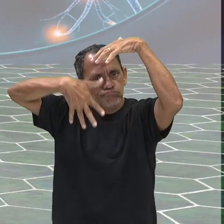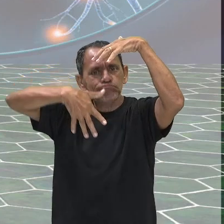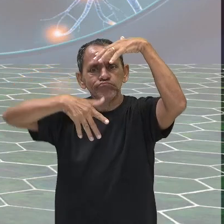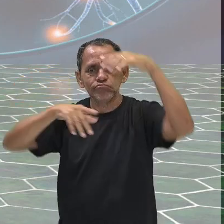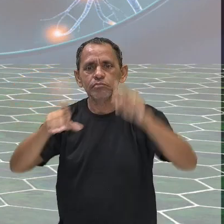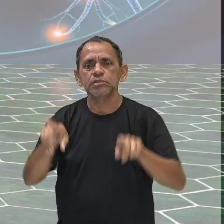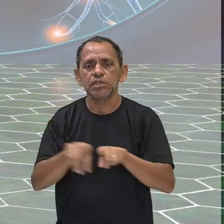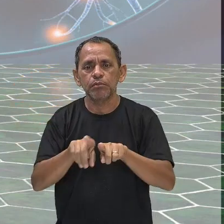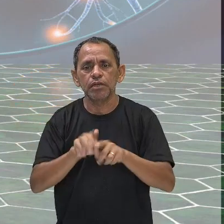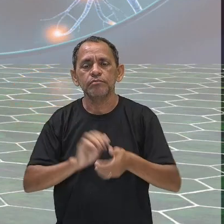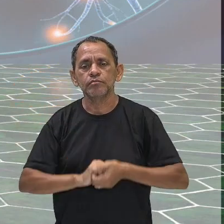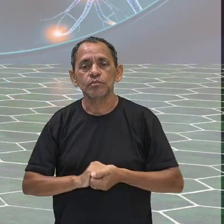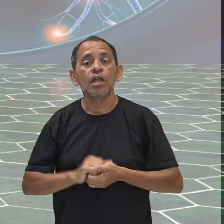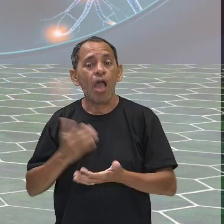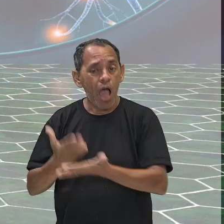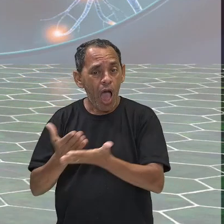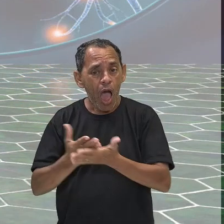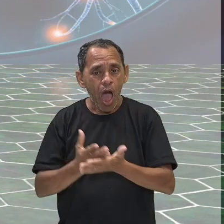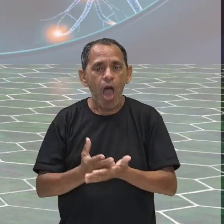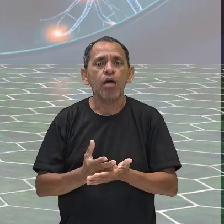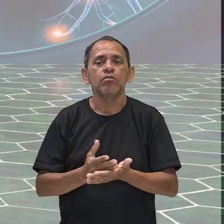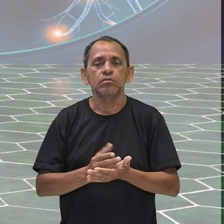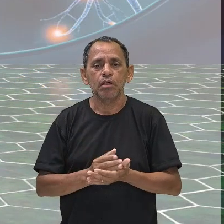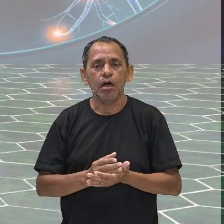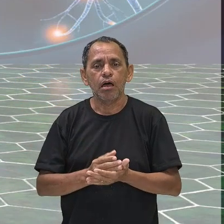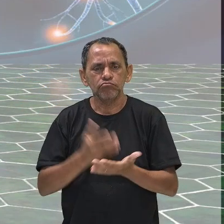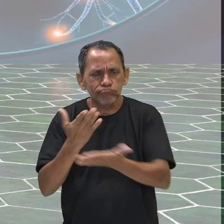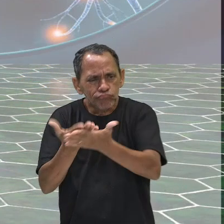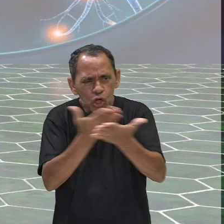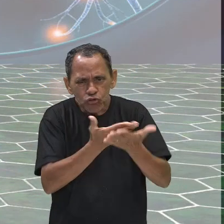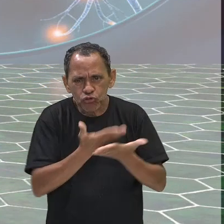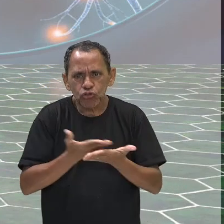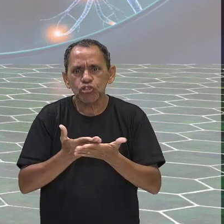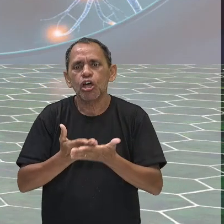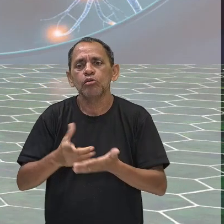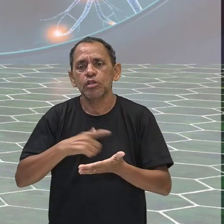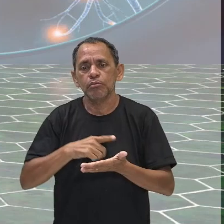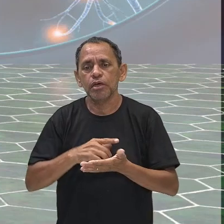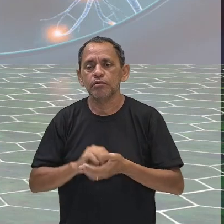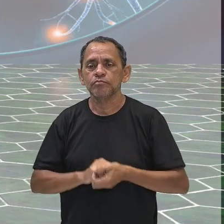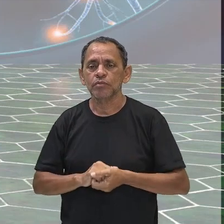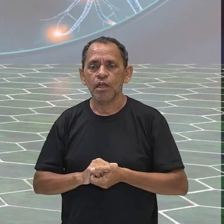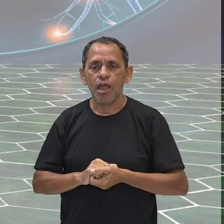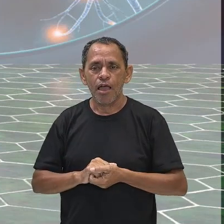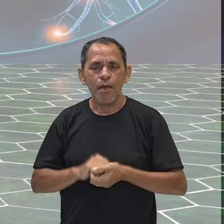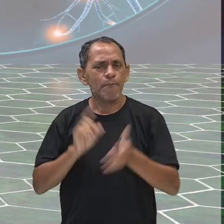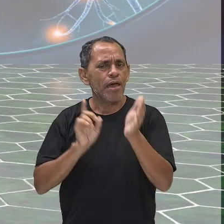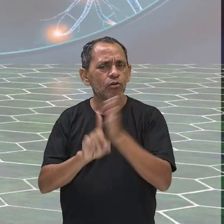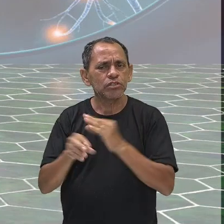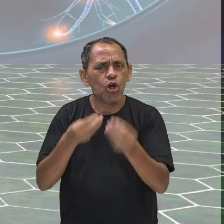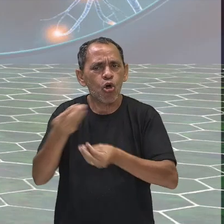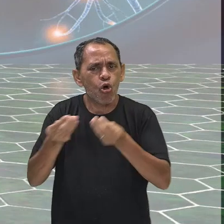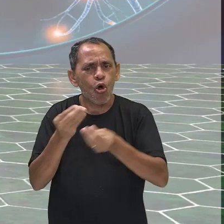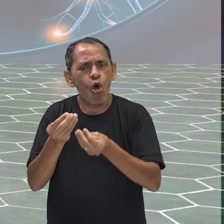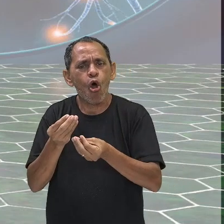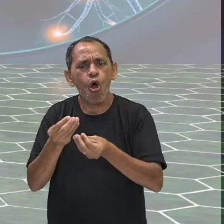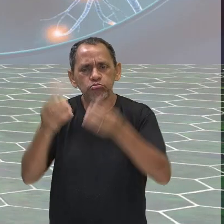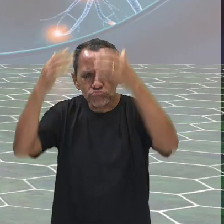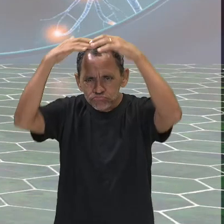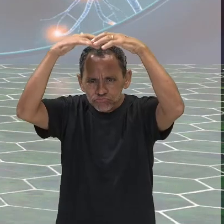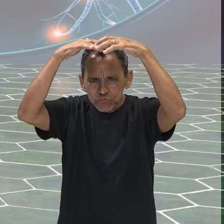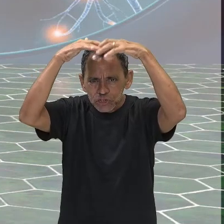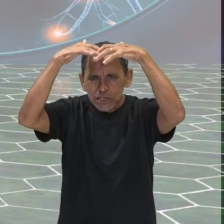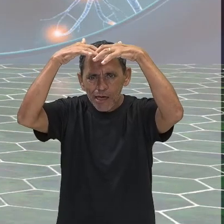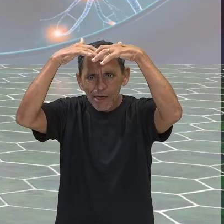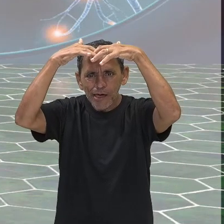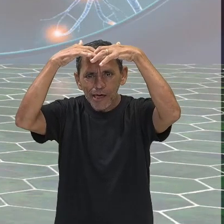nossa aula uma viagem, né? E agora nós já temos como responder essa pergunta, como o cérebro comanda todo o corpo, né? É